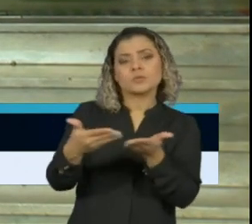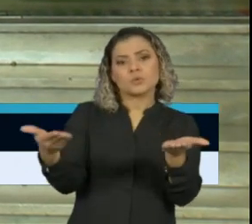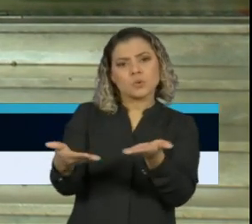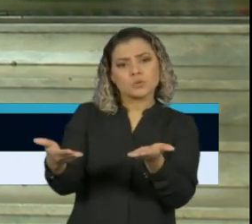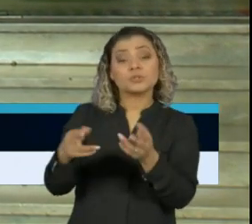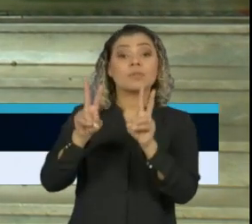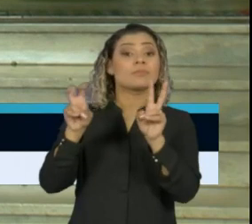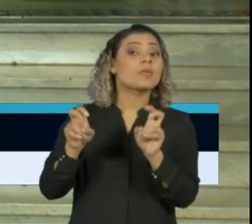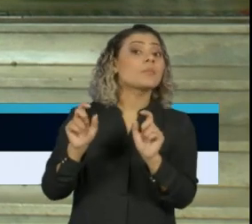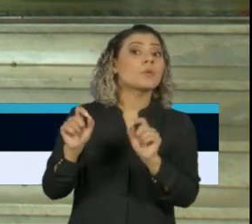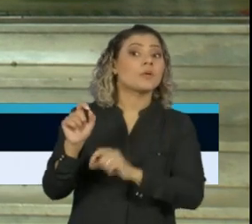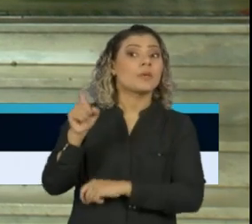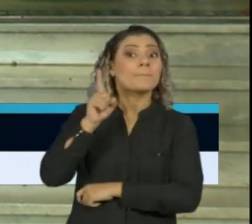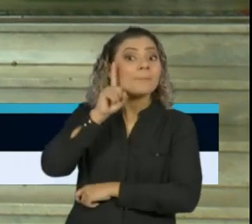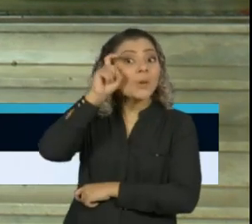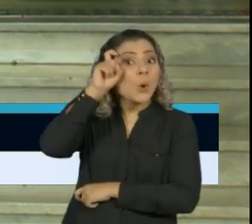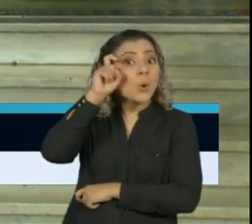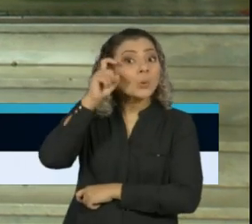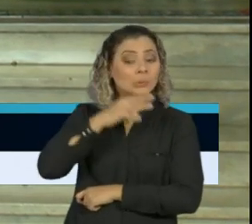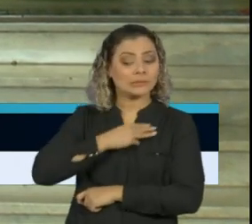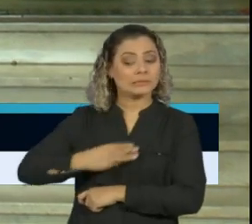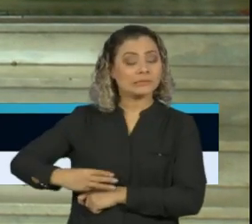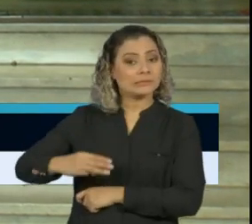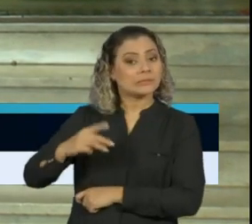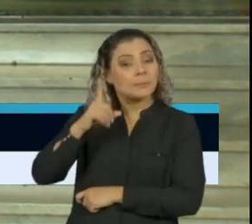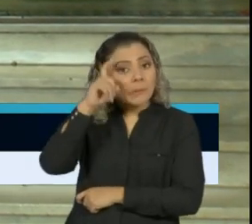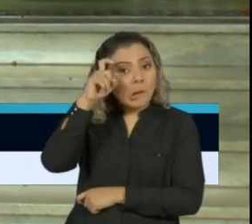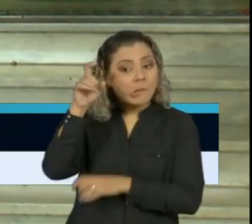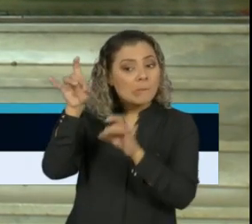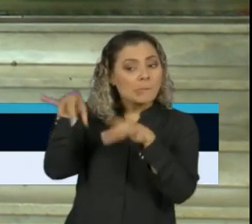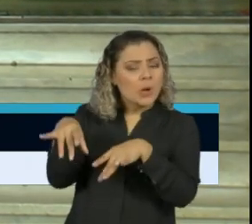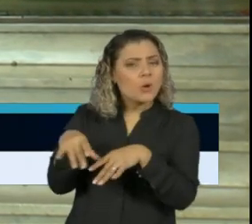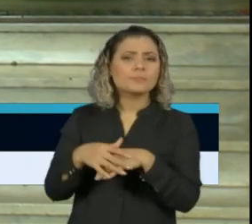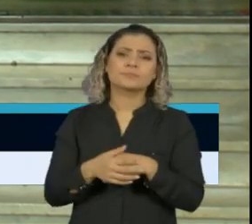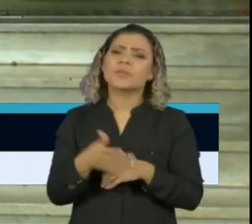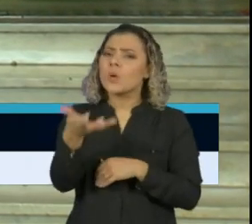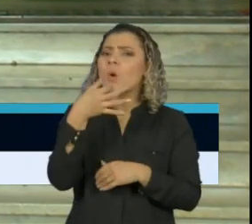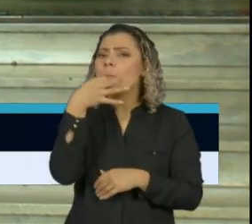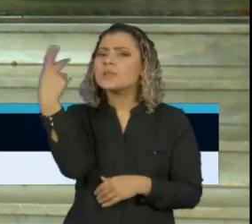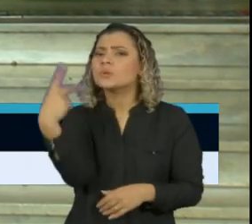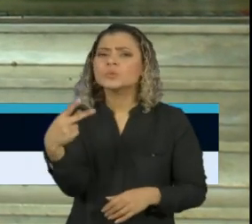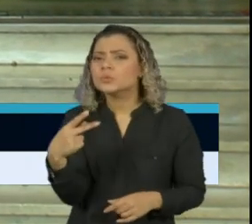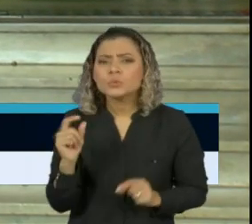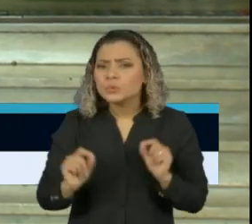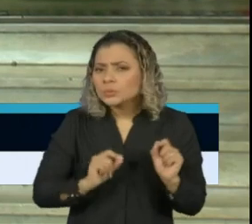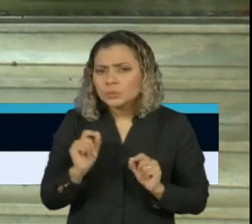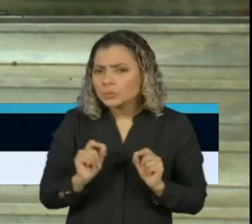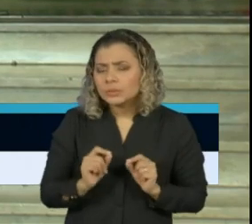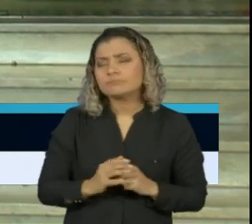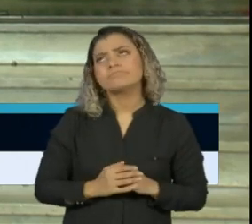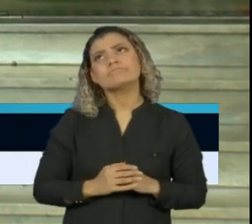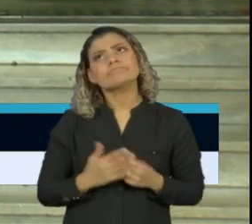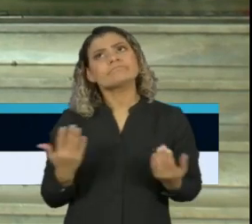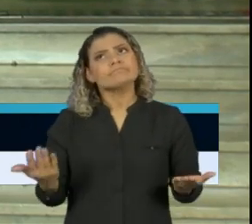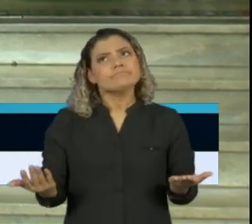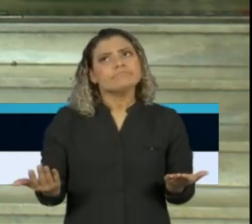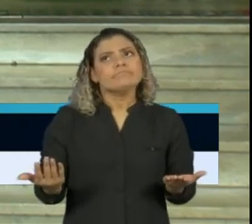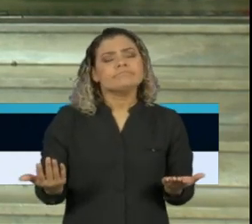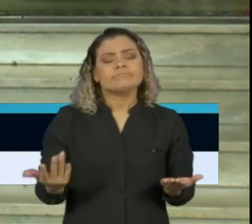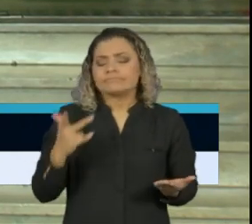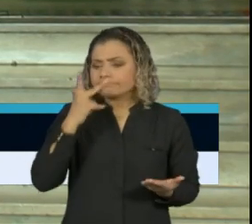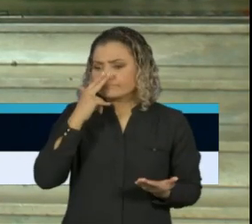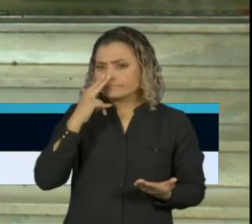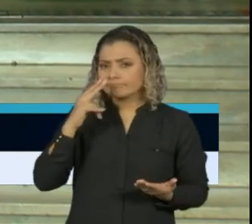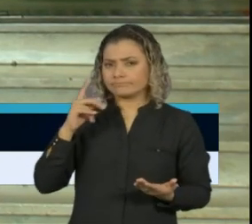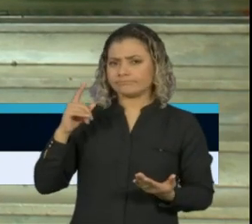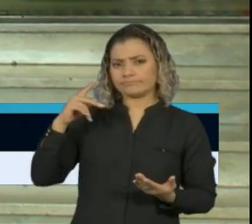respeito do ex-ministro Sérgio Moro, queria que o senhor comentasse, na sua opinião, se a intenção do